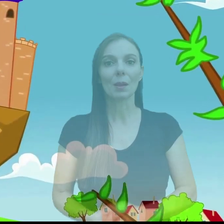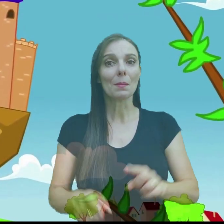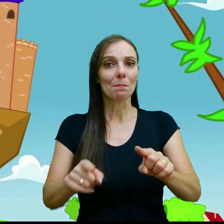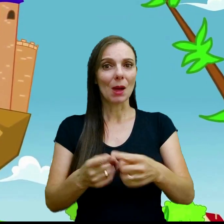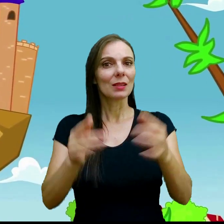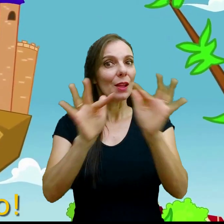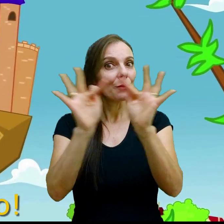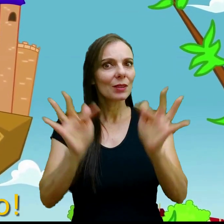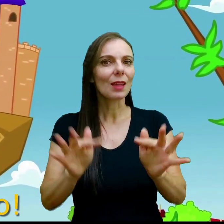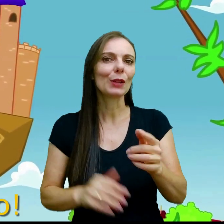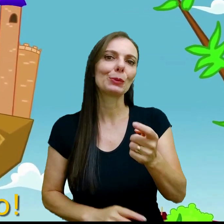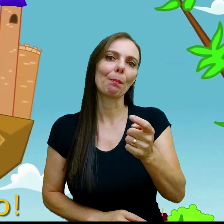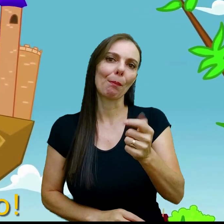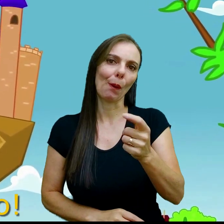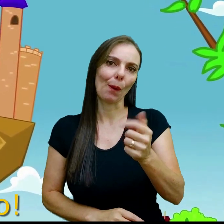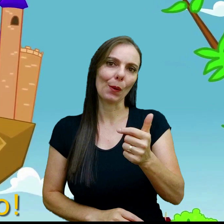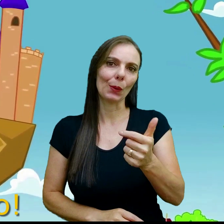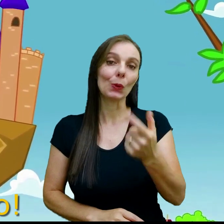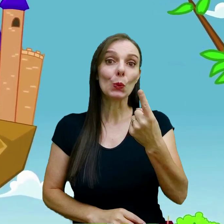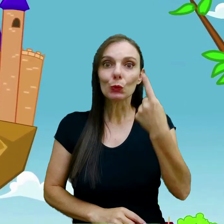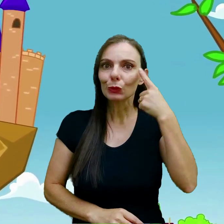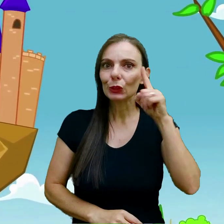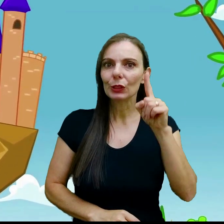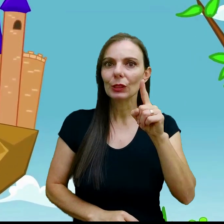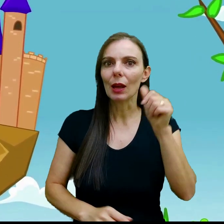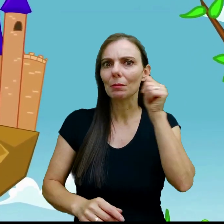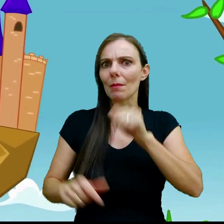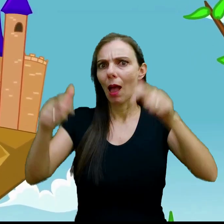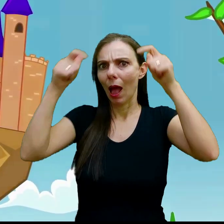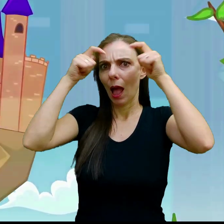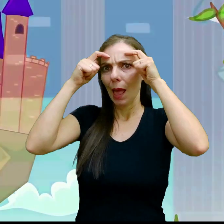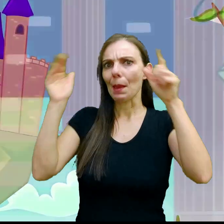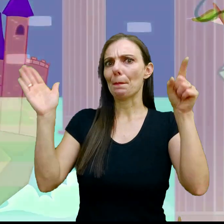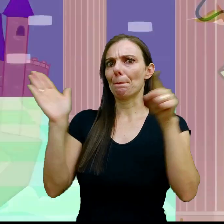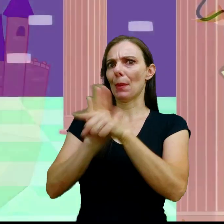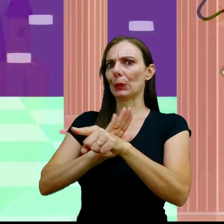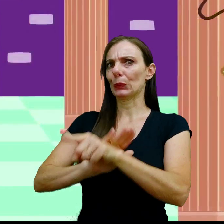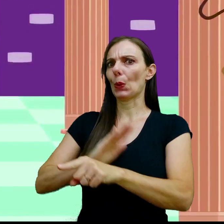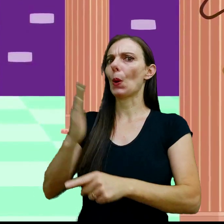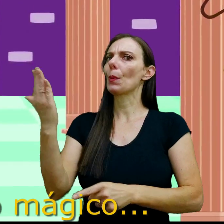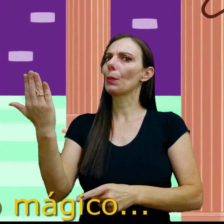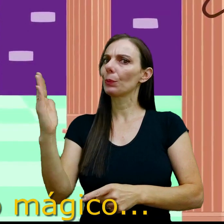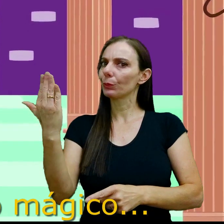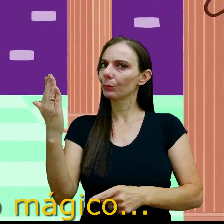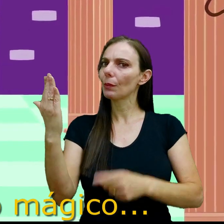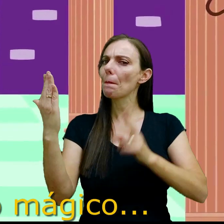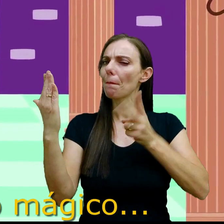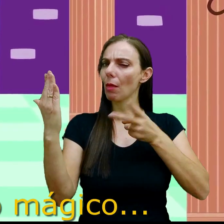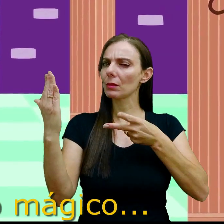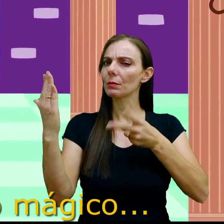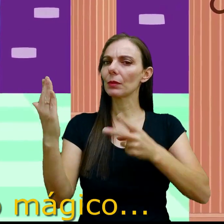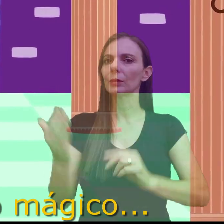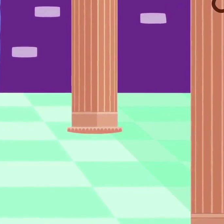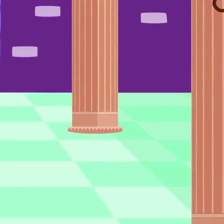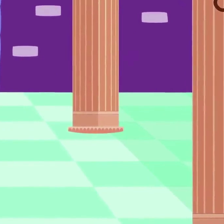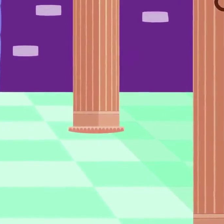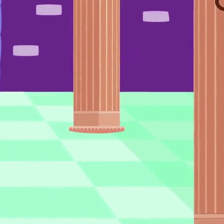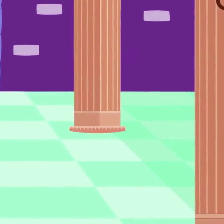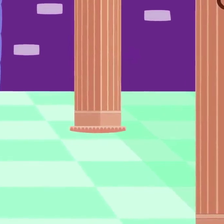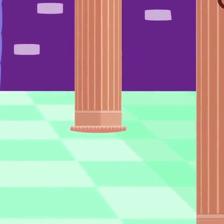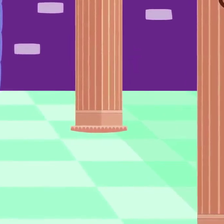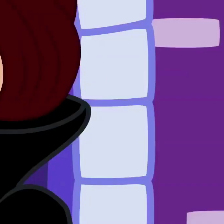Mas a felicidade não durou por muito tempo. Um dia, a rainha perguntou a mesma coisa ao Espelho Mágico.